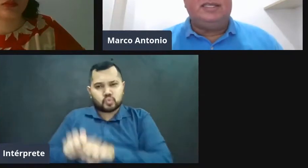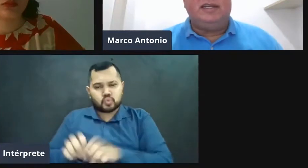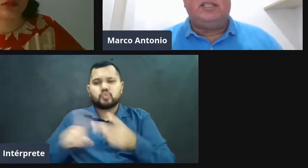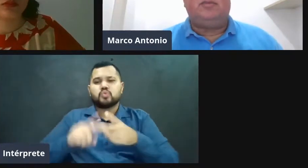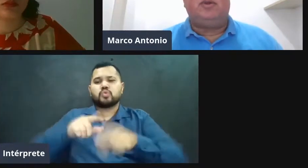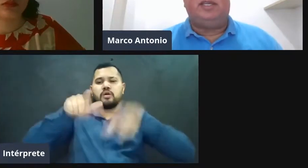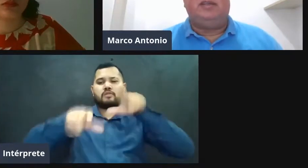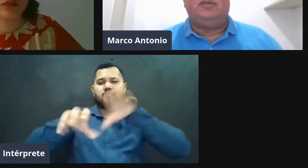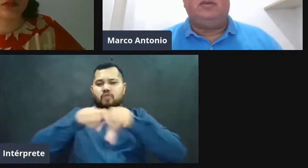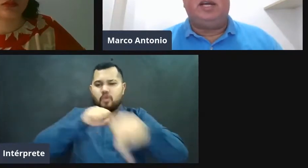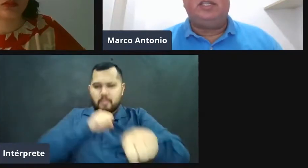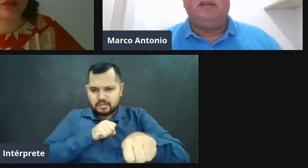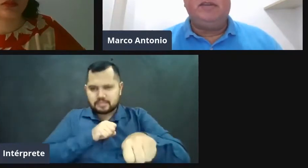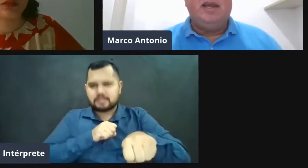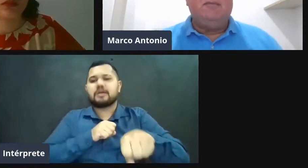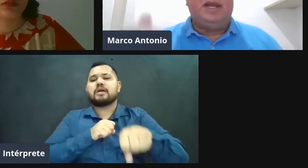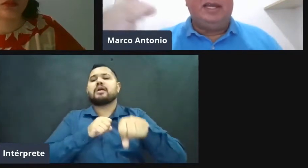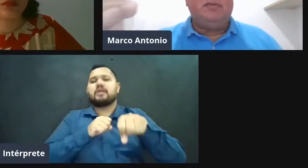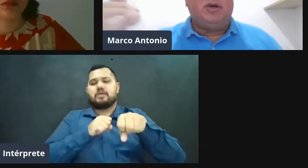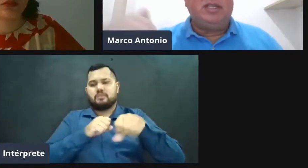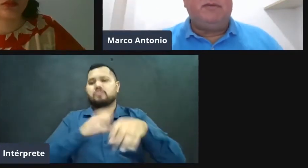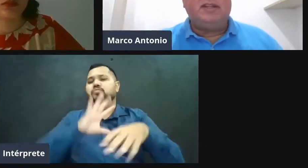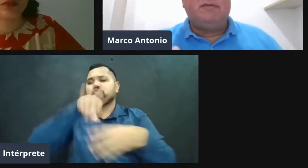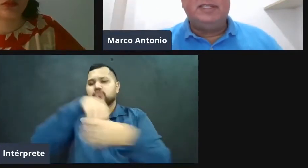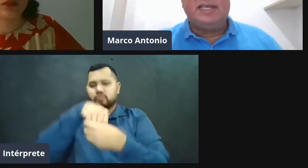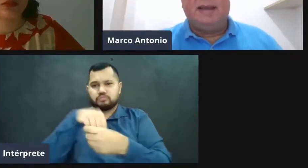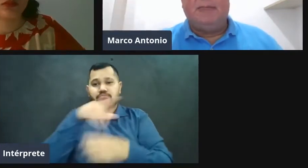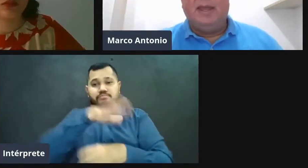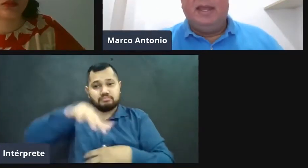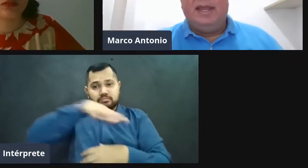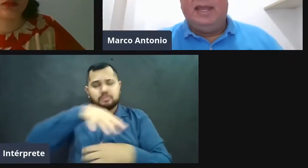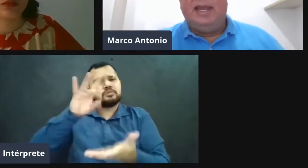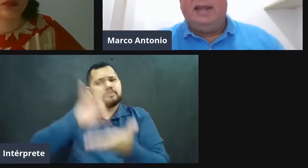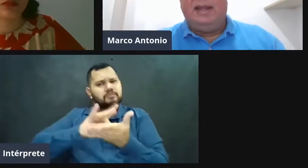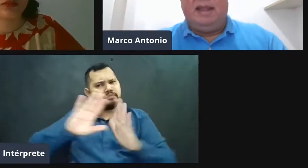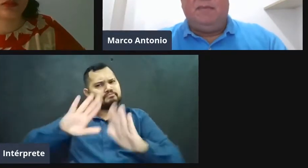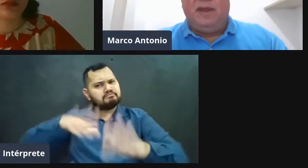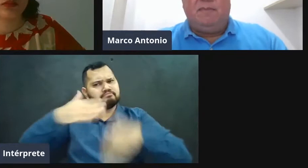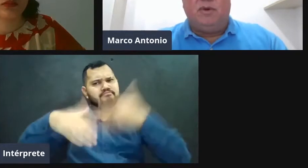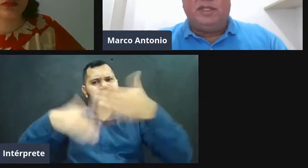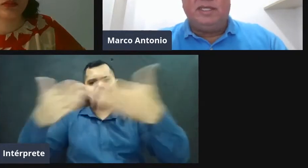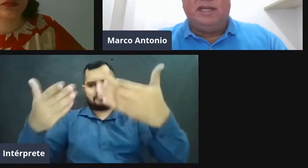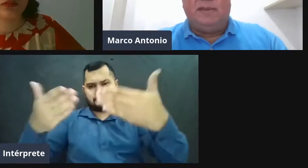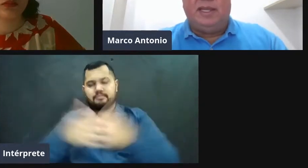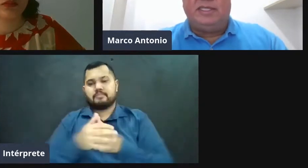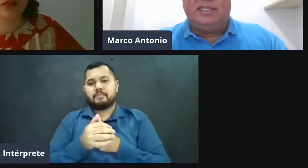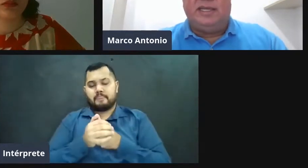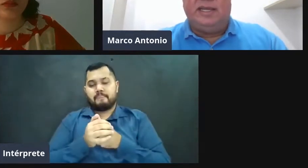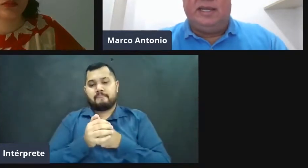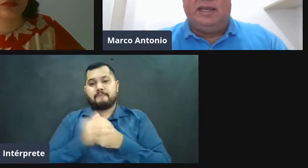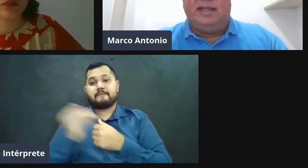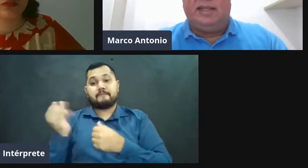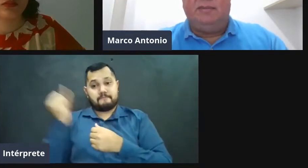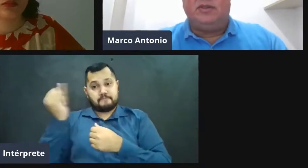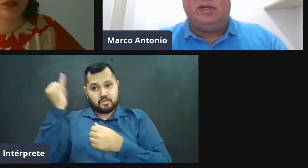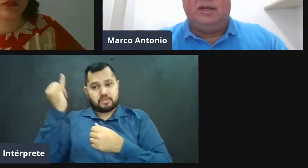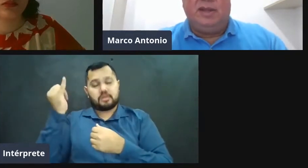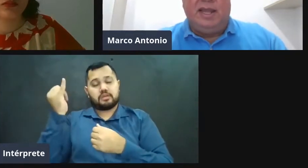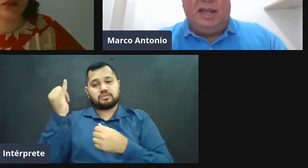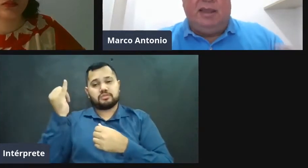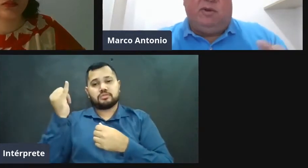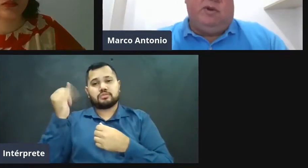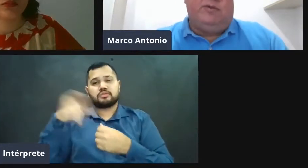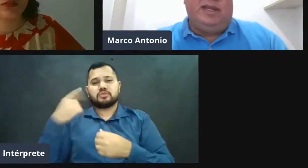estar organizando esses processos educativos, para que a gente possa, de fato, avançar. É importante também a gente